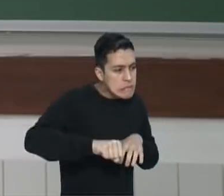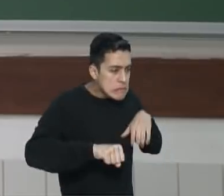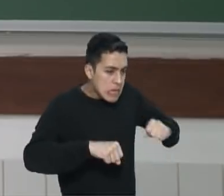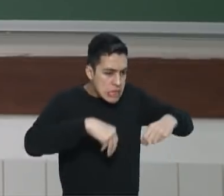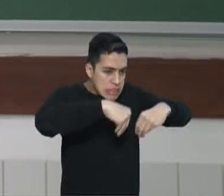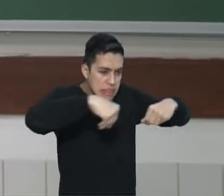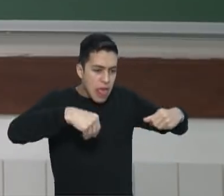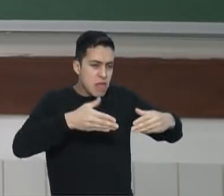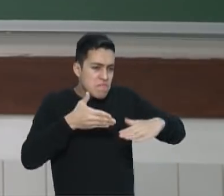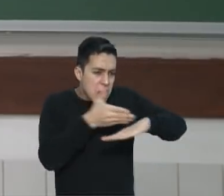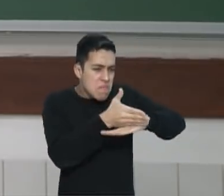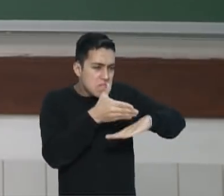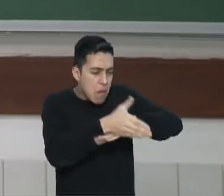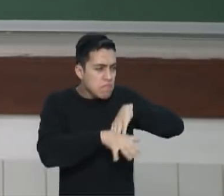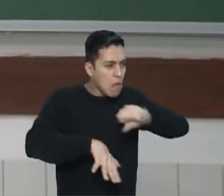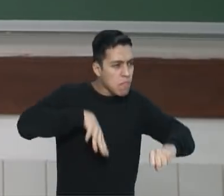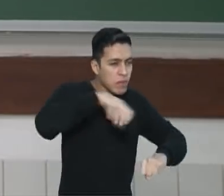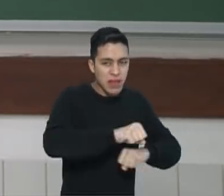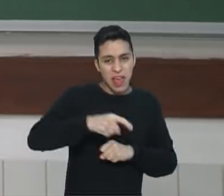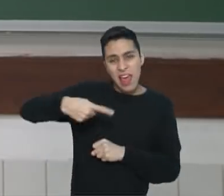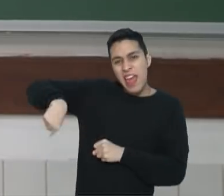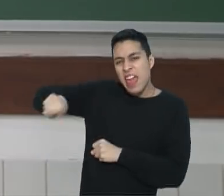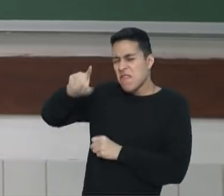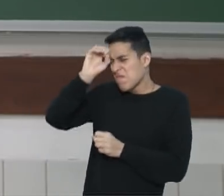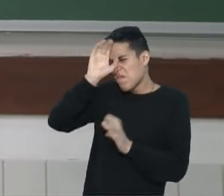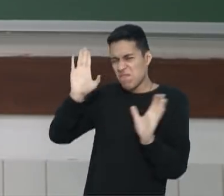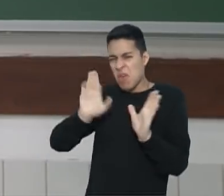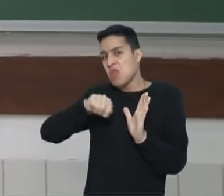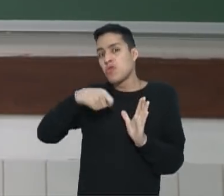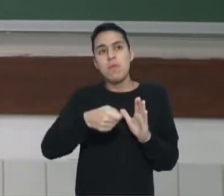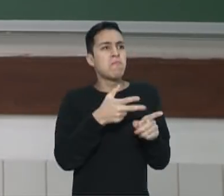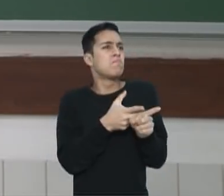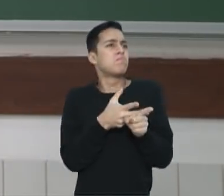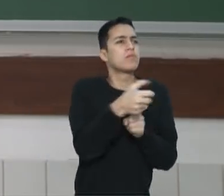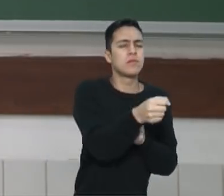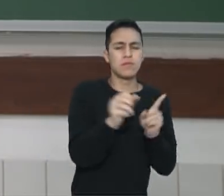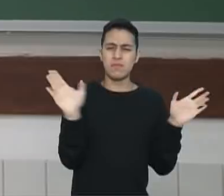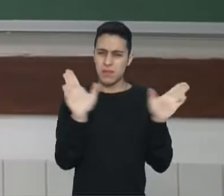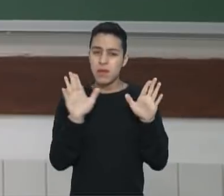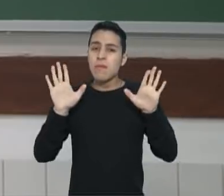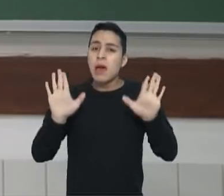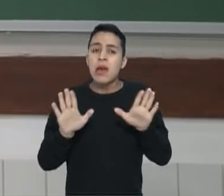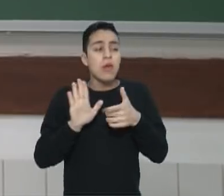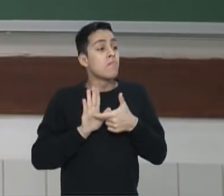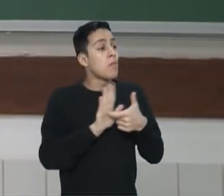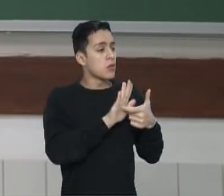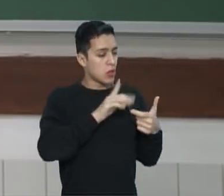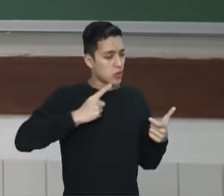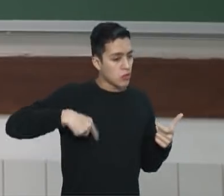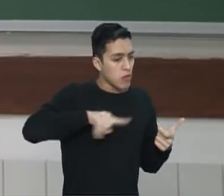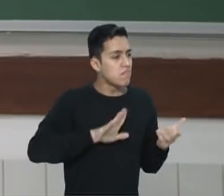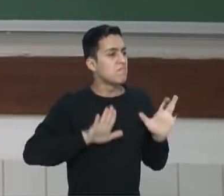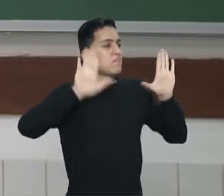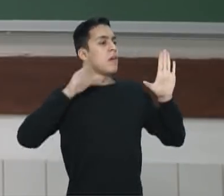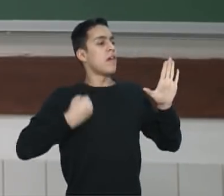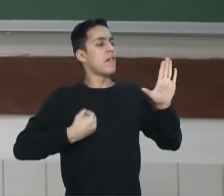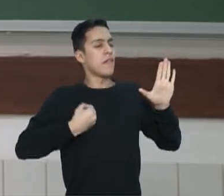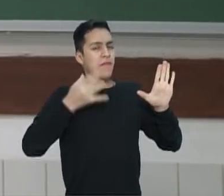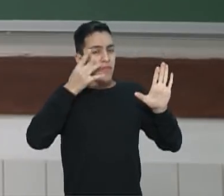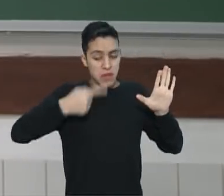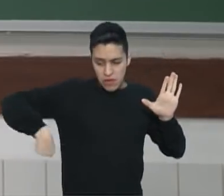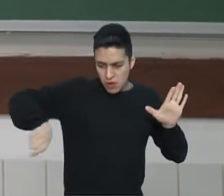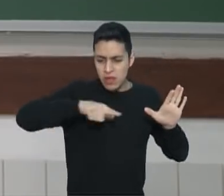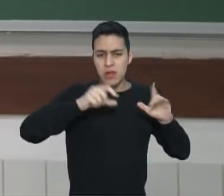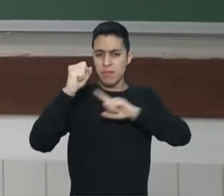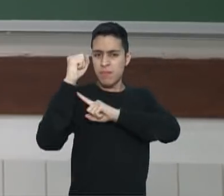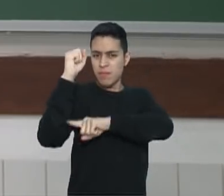que tem o Império Romano. Na verdade, eu acho que eles não tinham noção assim, vamos conquistar o Império Romano, mas sim vamos mostrar que a gente está aqui, vamos mostrar que a gente tem